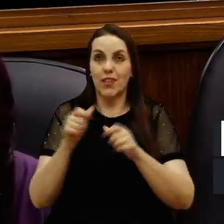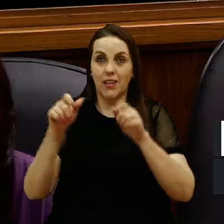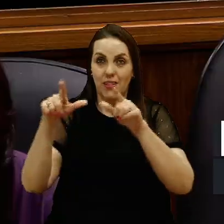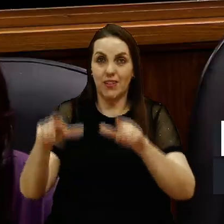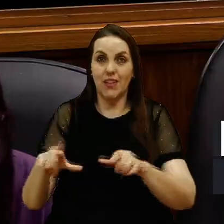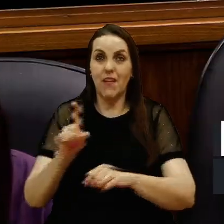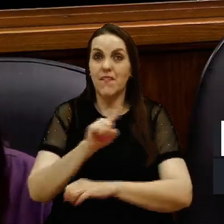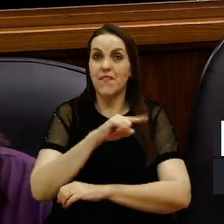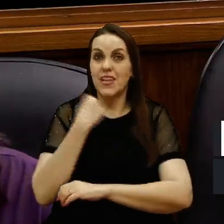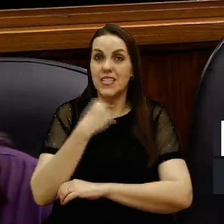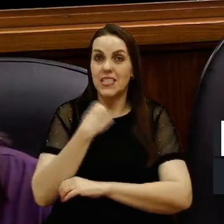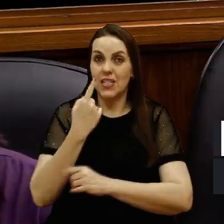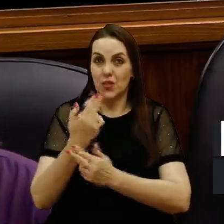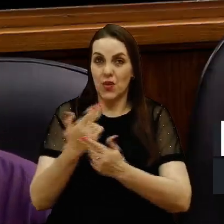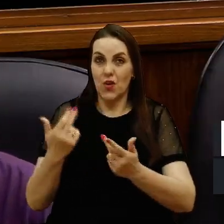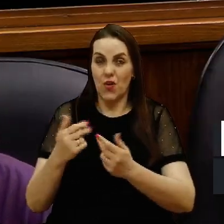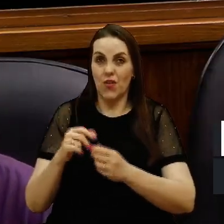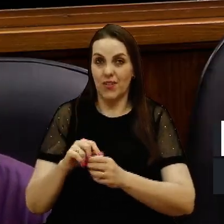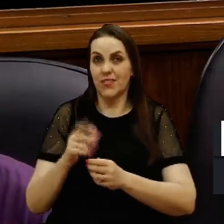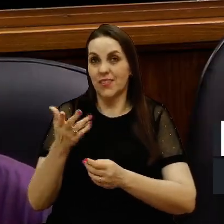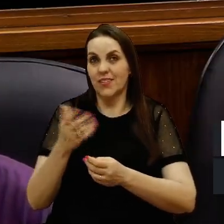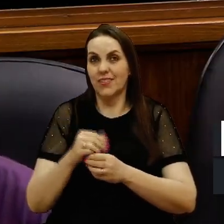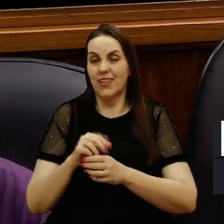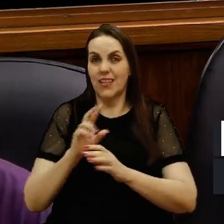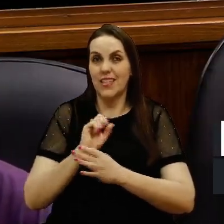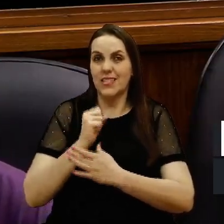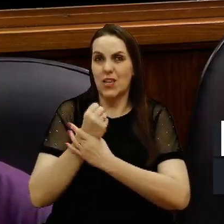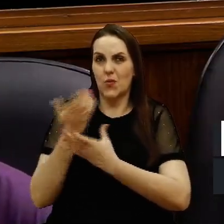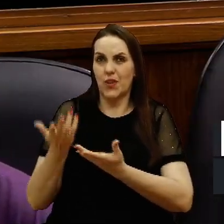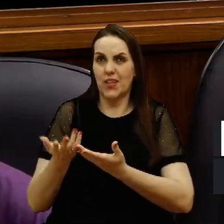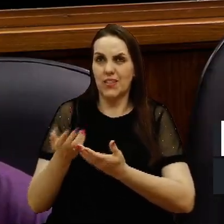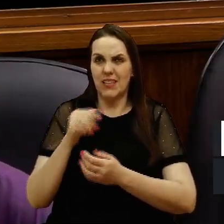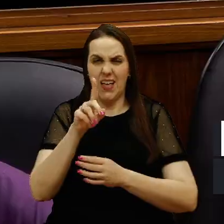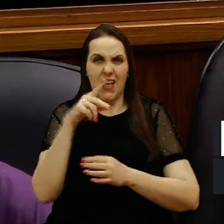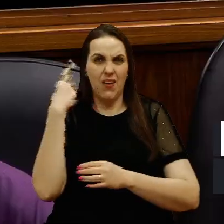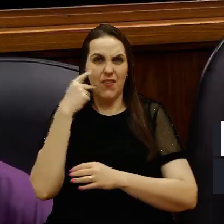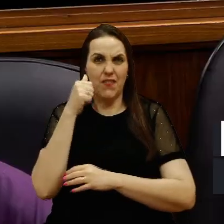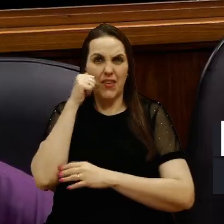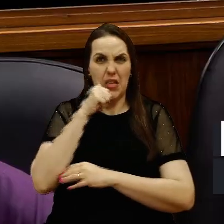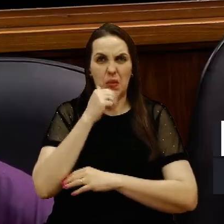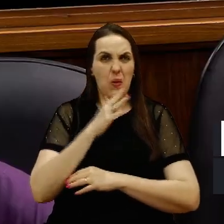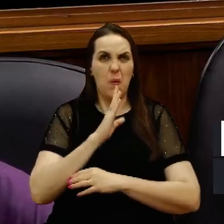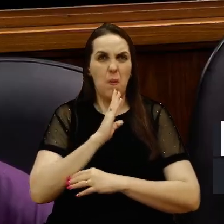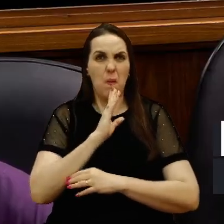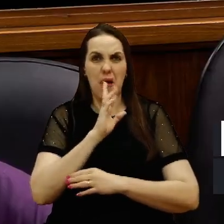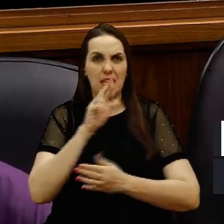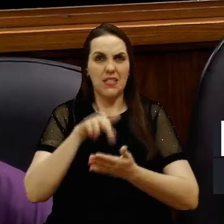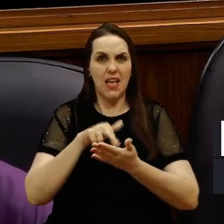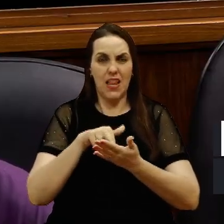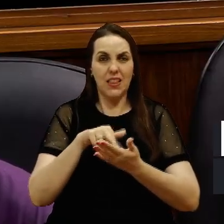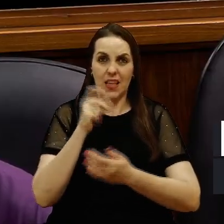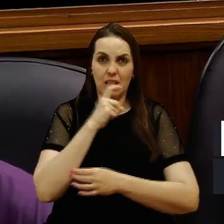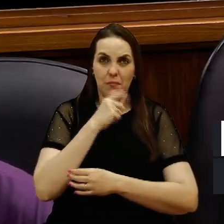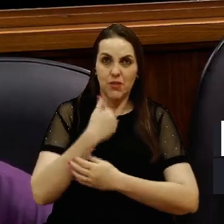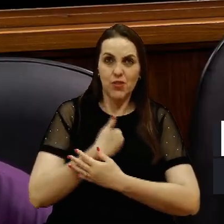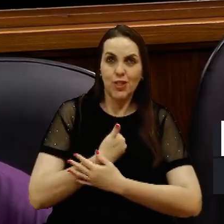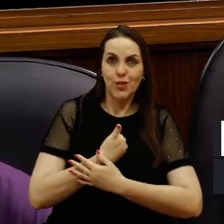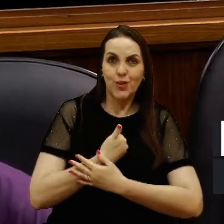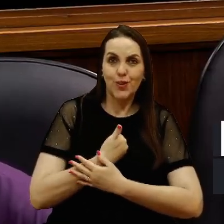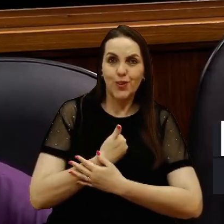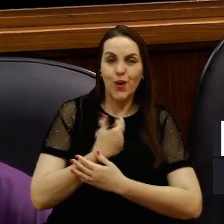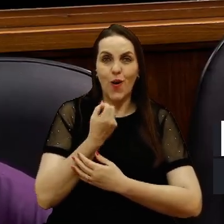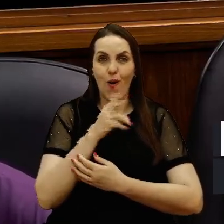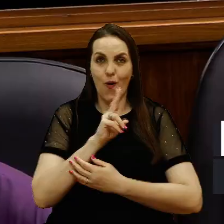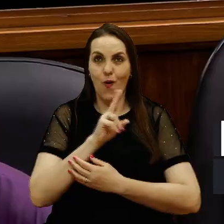segurança vencido. E aqui eu pergunto, será que a vereadora que tem tanto desconhecimento assim da realidade está